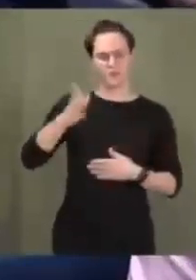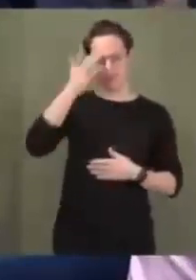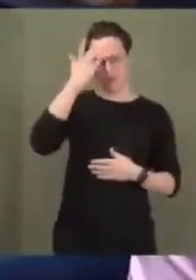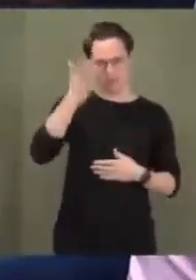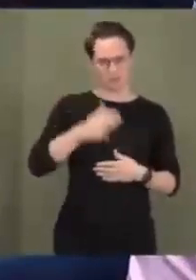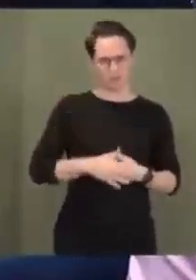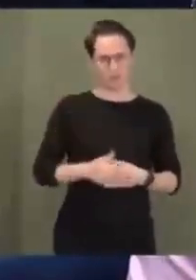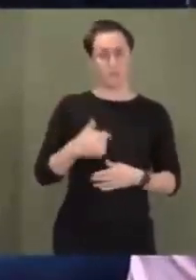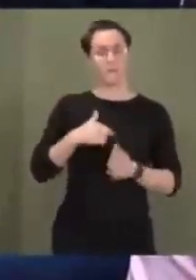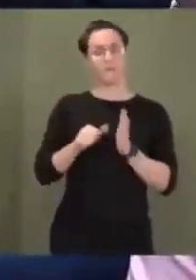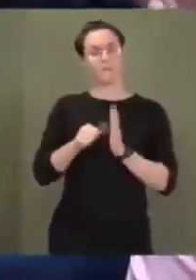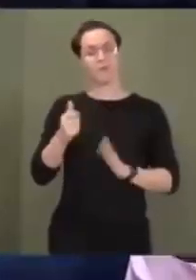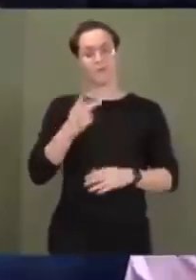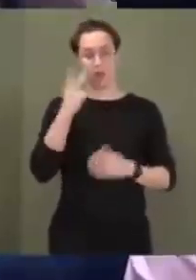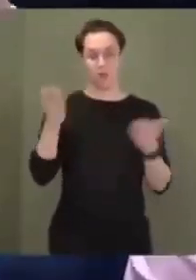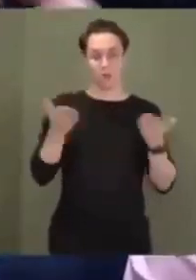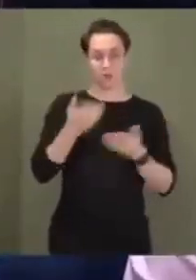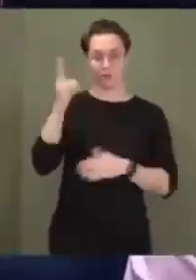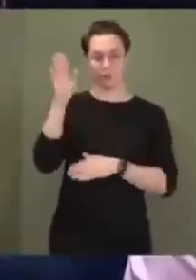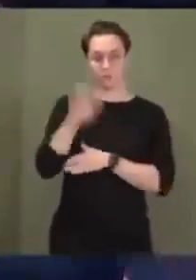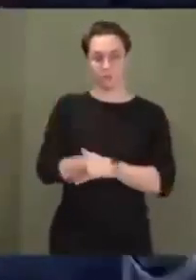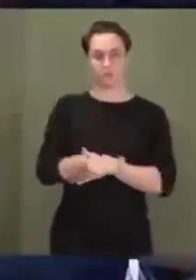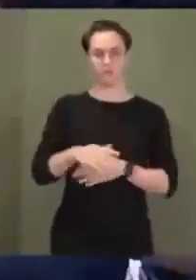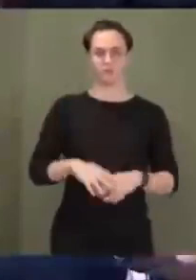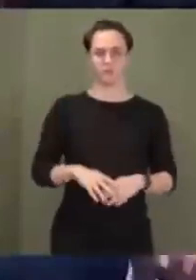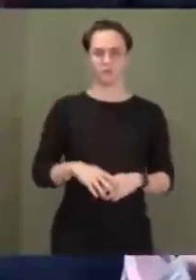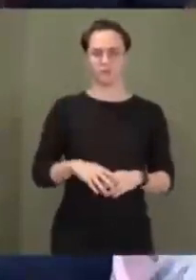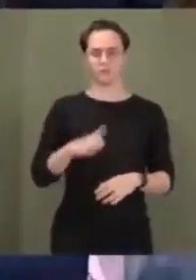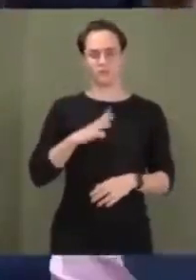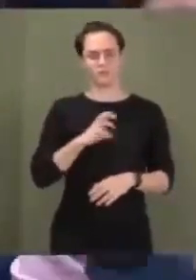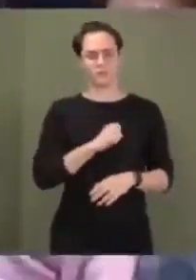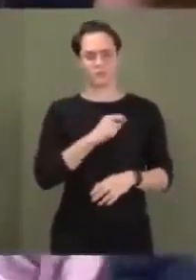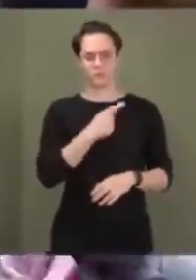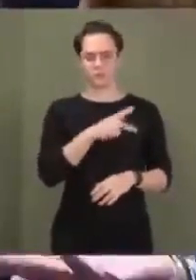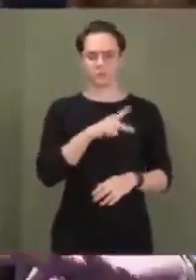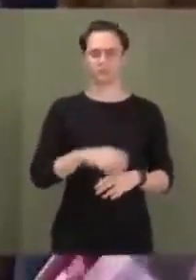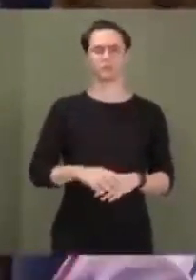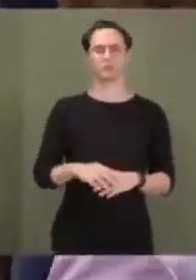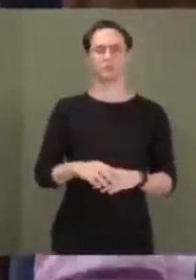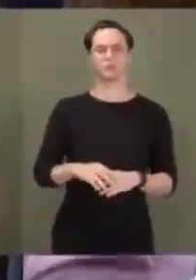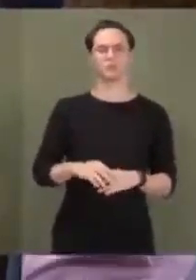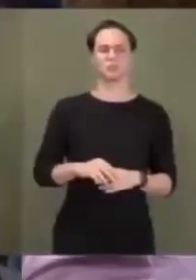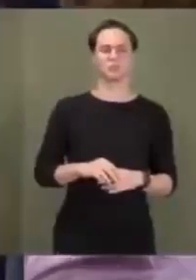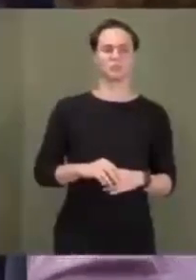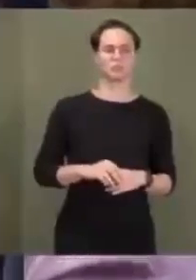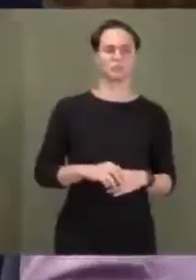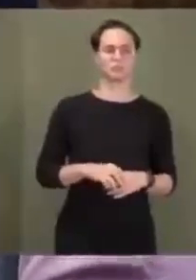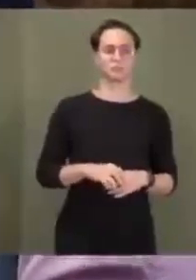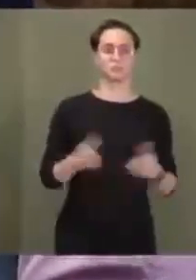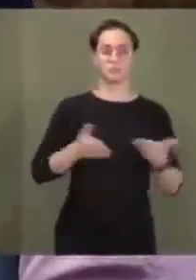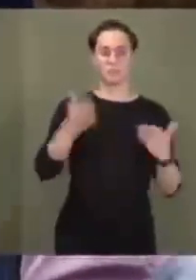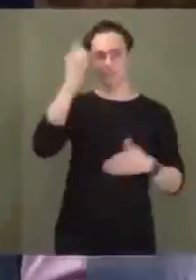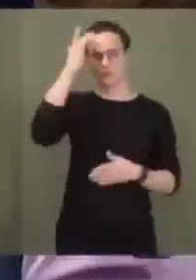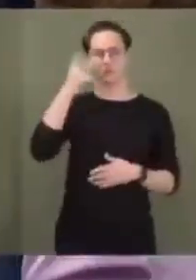Eu fui o primeiro a falar hoje, 2 horas da tarde, sobre a Delis, que eu a amo de paixão. Evidente que fui solidária a ela. Agora, é muito fácil você falar de